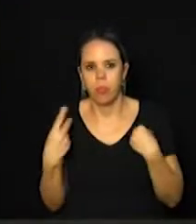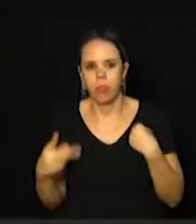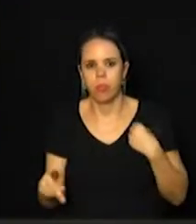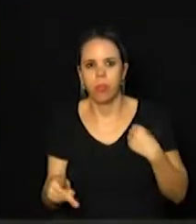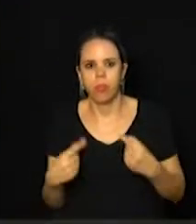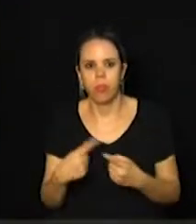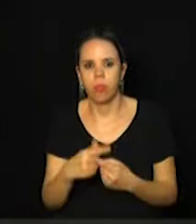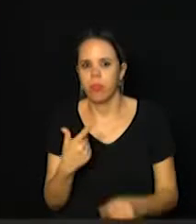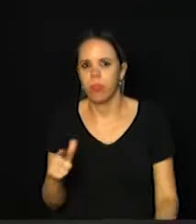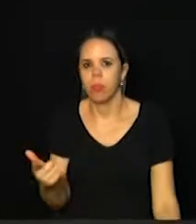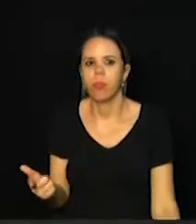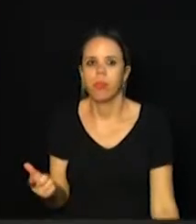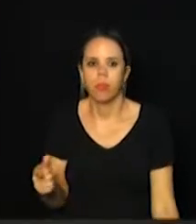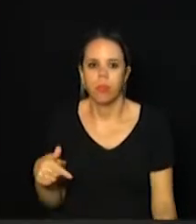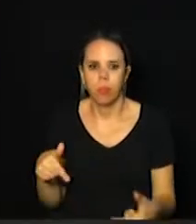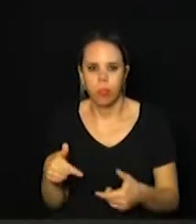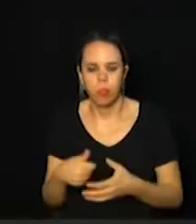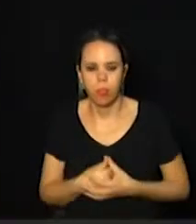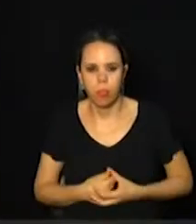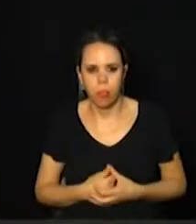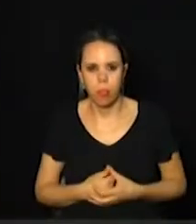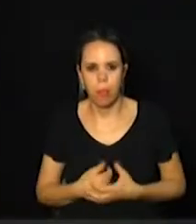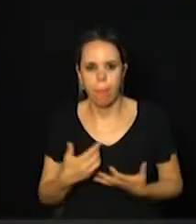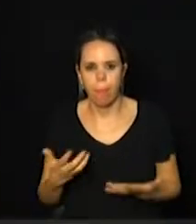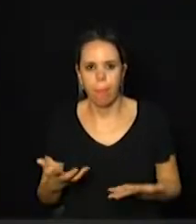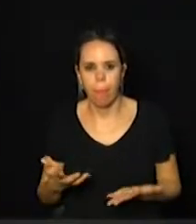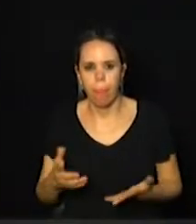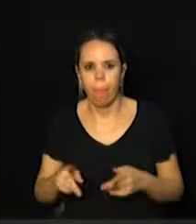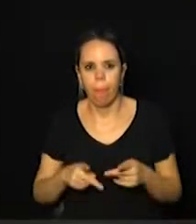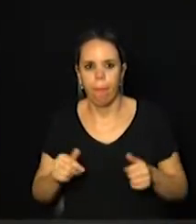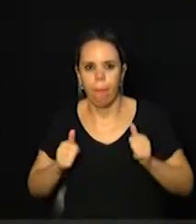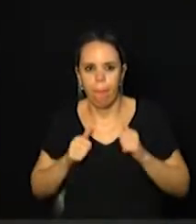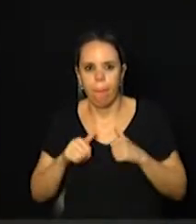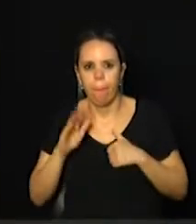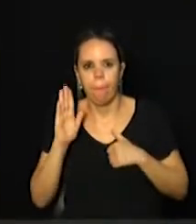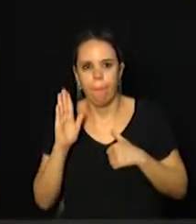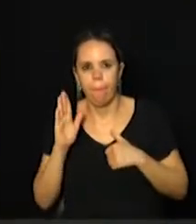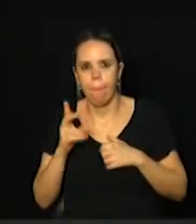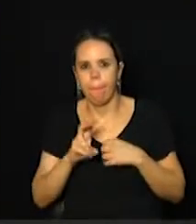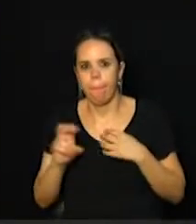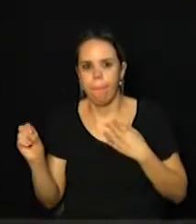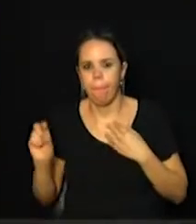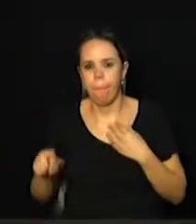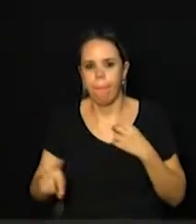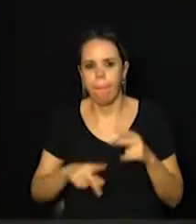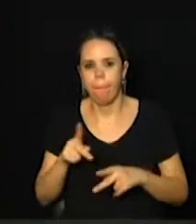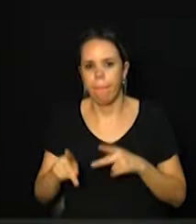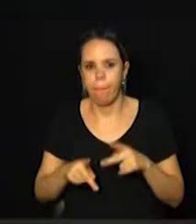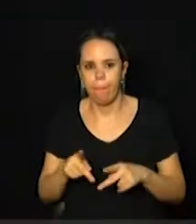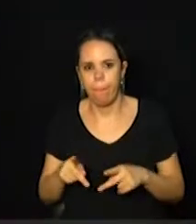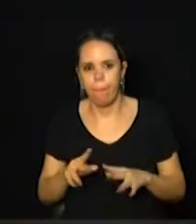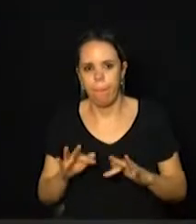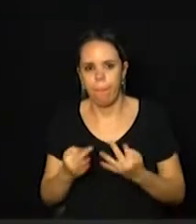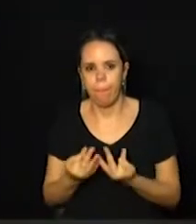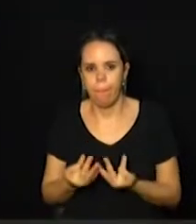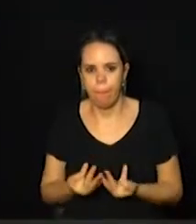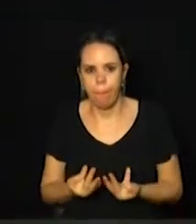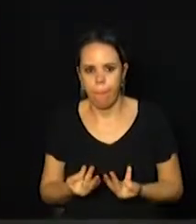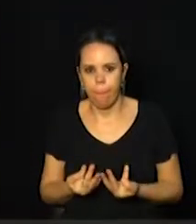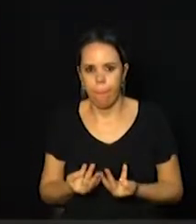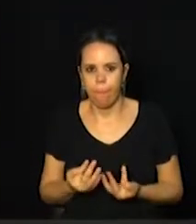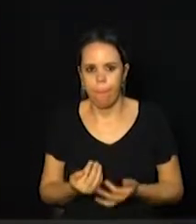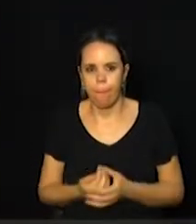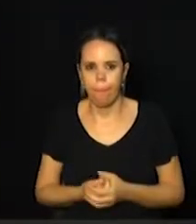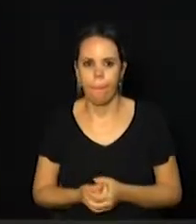filhos porque não tem emprego e ele quer desempregar mais de 500 mil pai e mãe